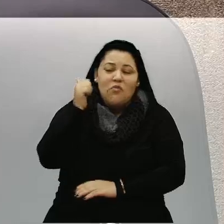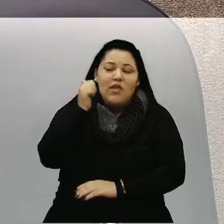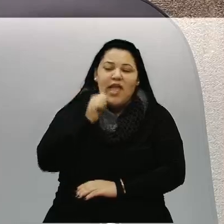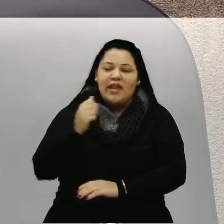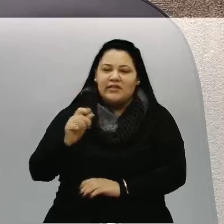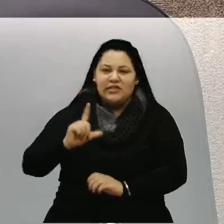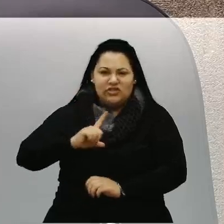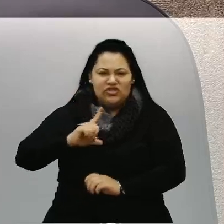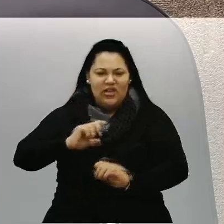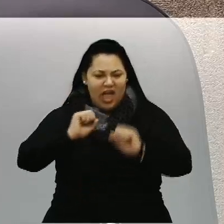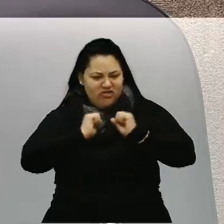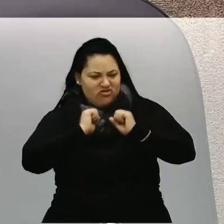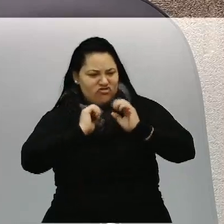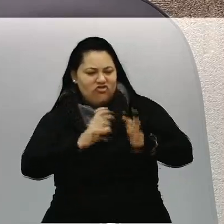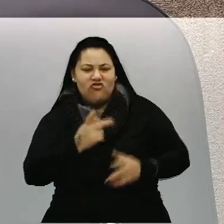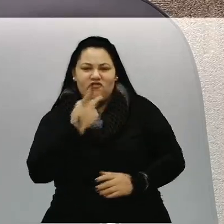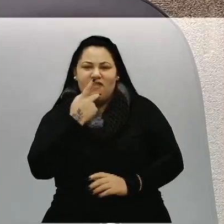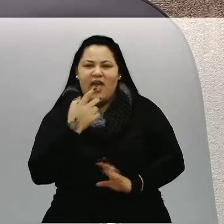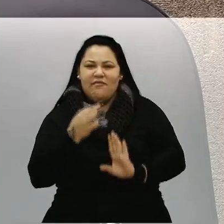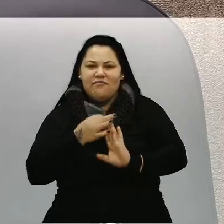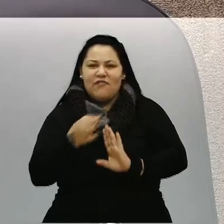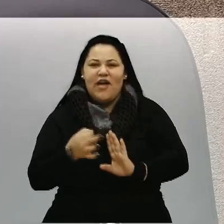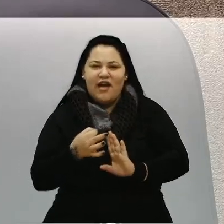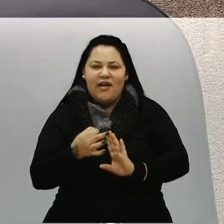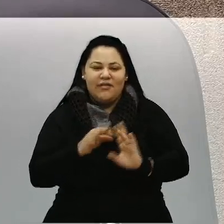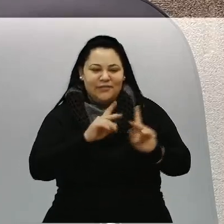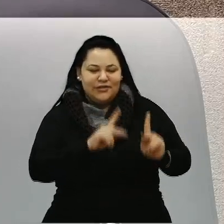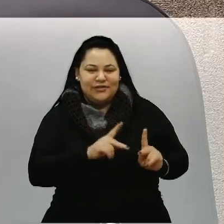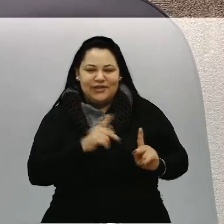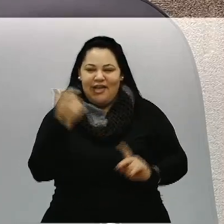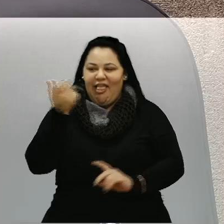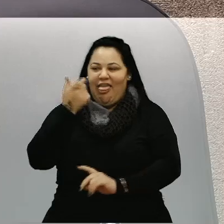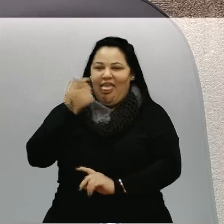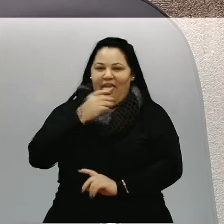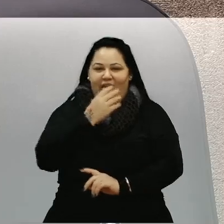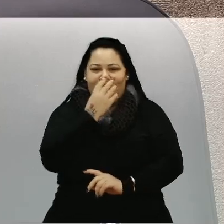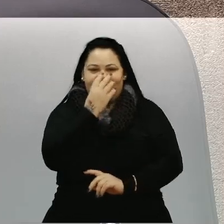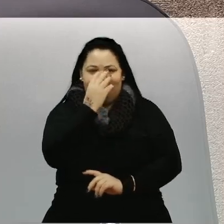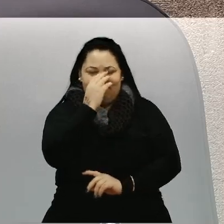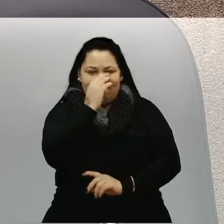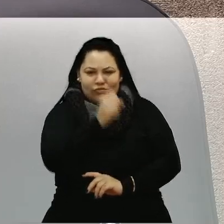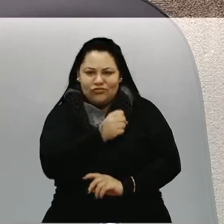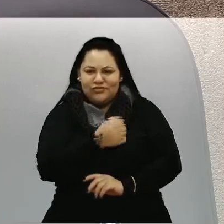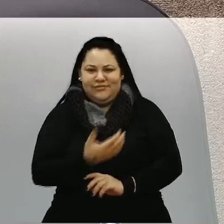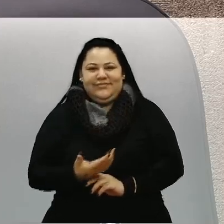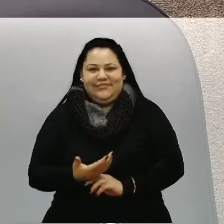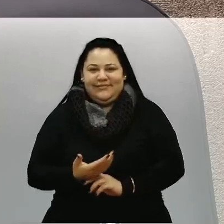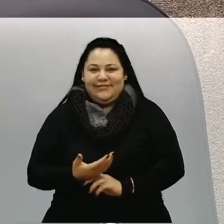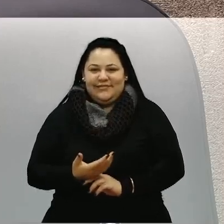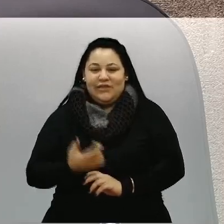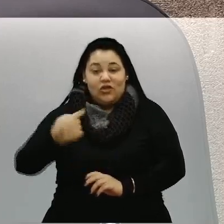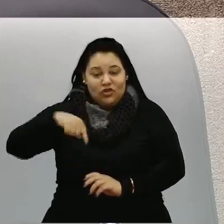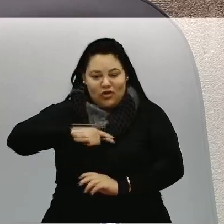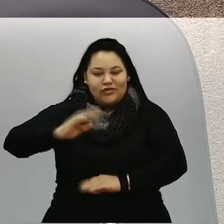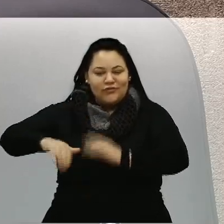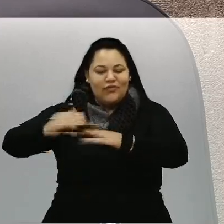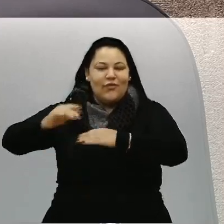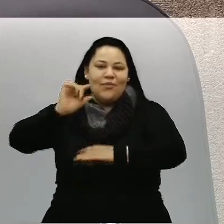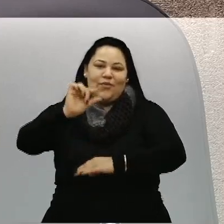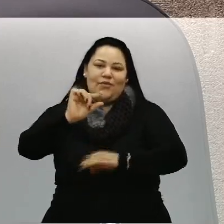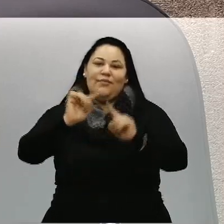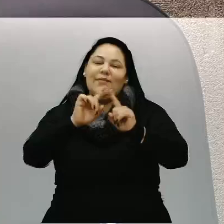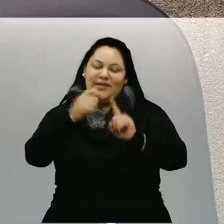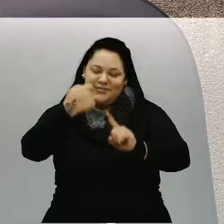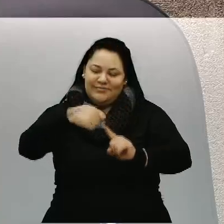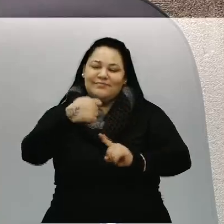pensavam eram consideradas bruxas, né? Nós evoluímos um pouco, mas nós temos muito a